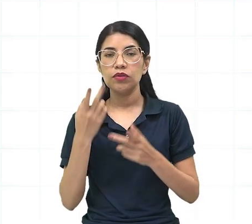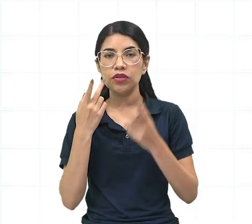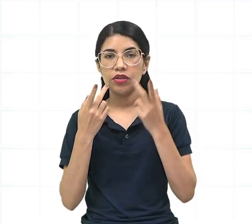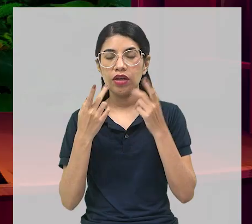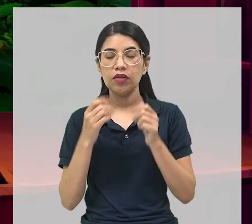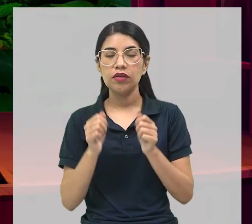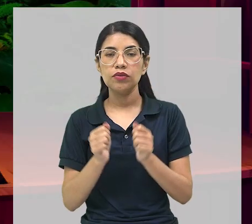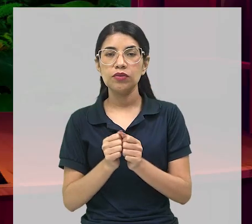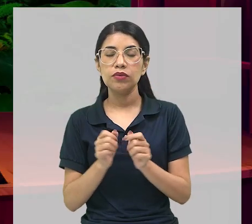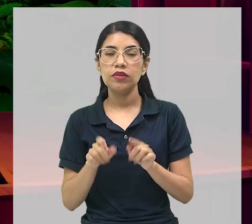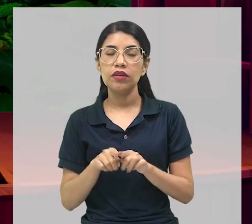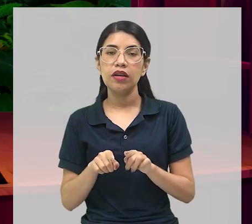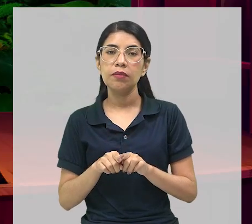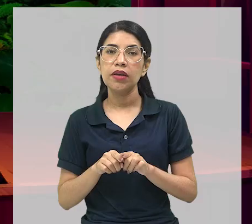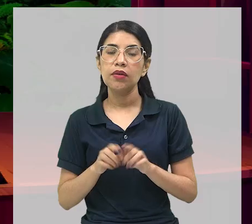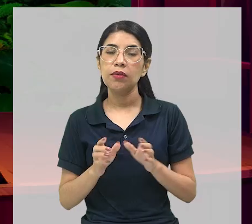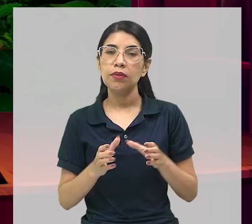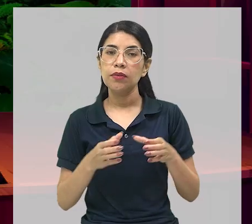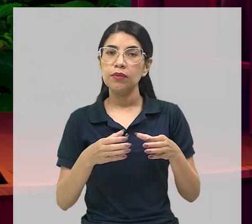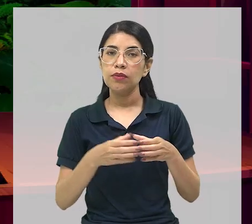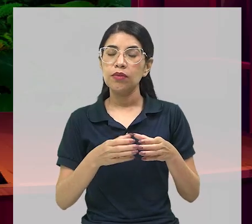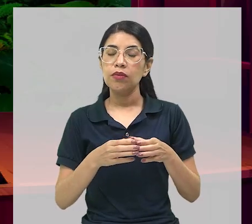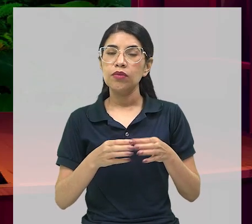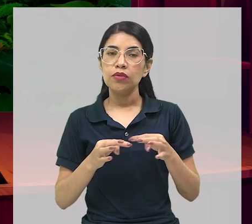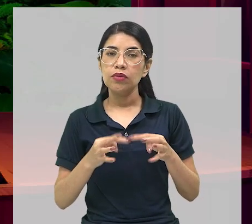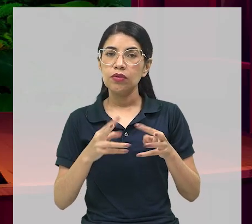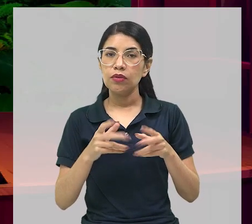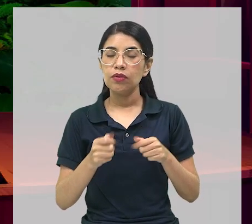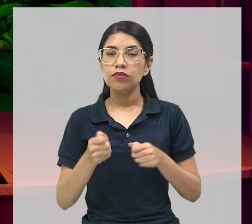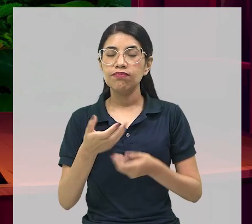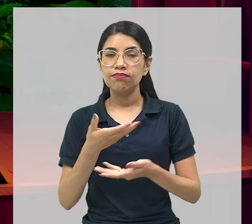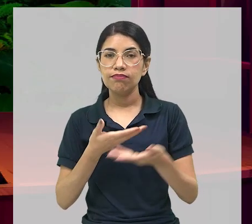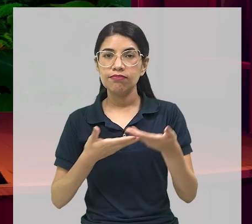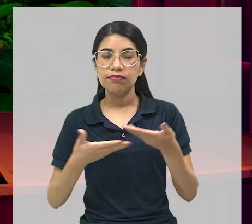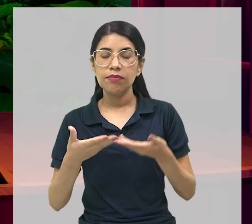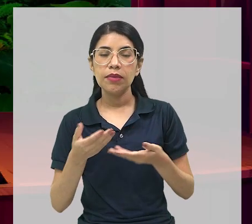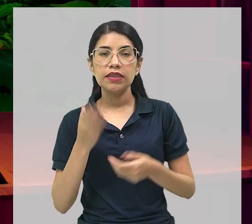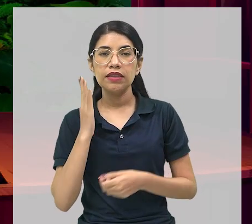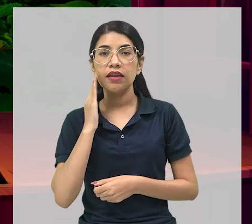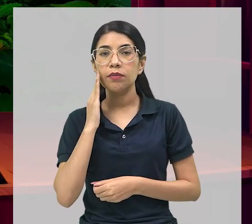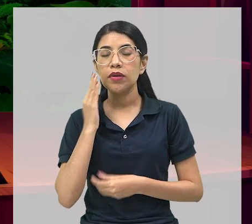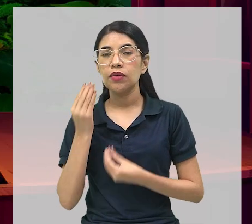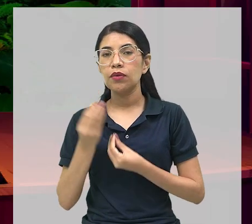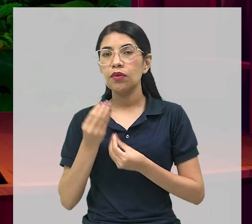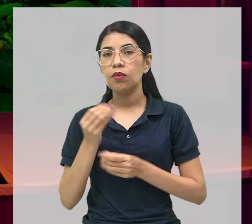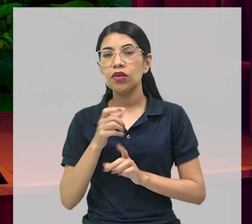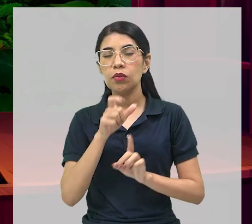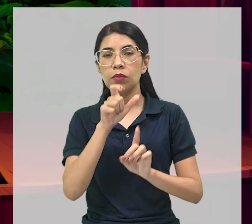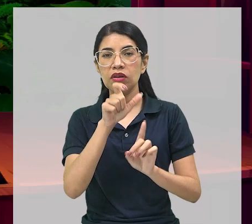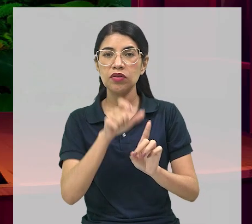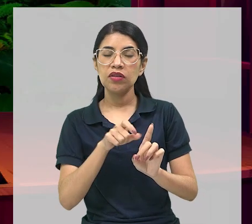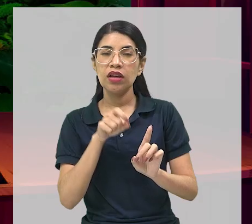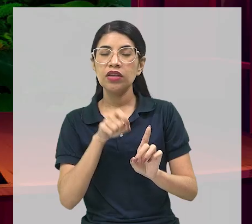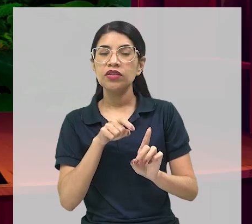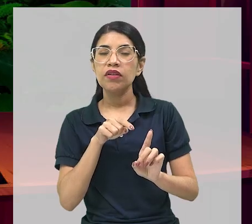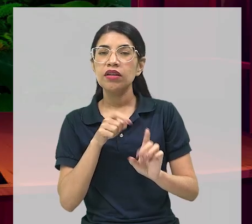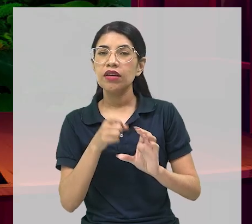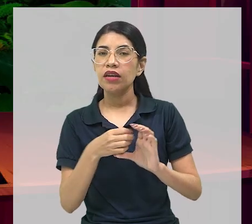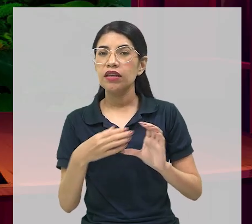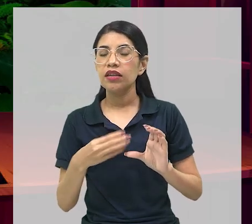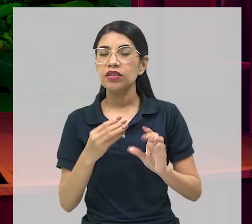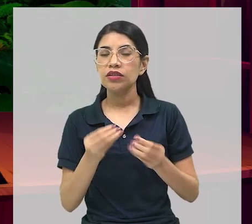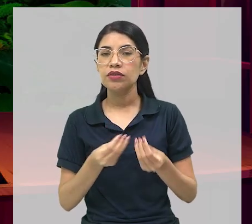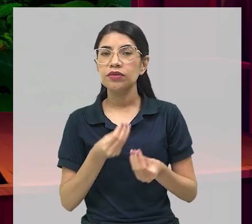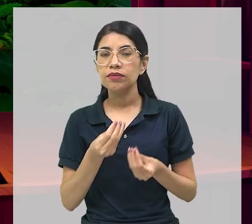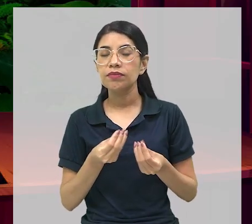trabalha junto ali com toda a equipe para entender como ele vai ter que fazer a caracterização desse personagem.